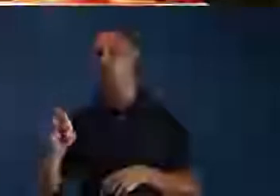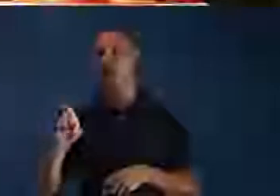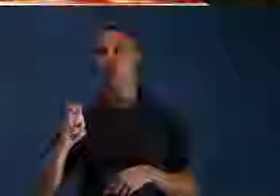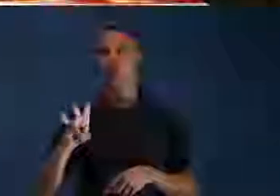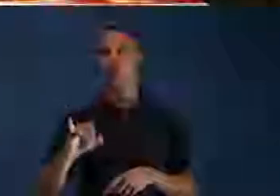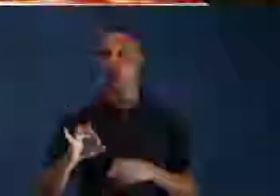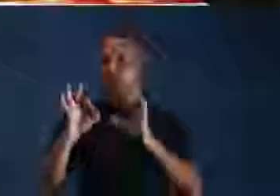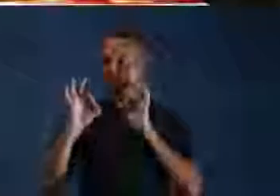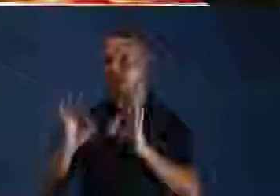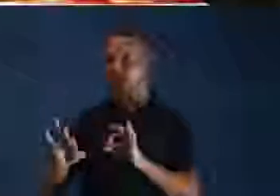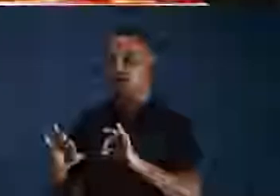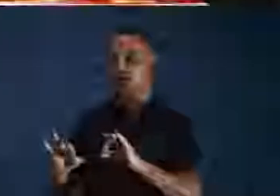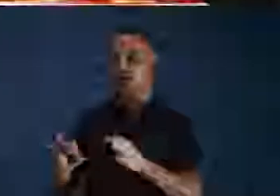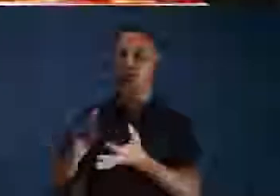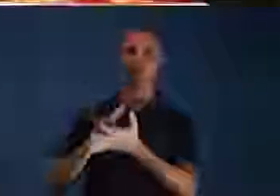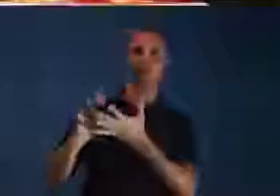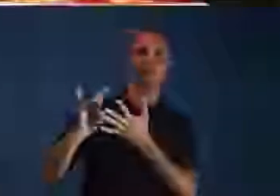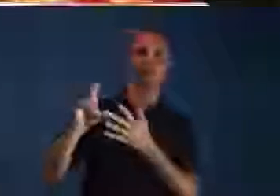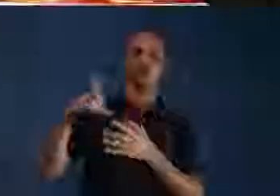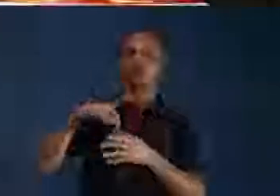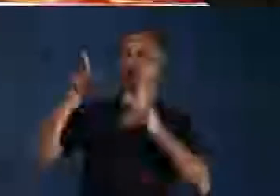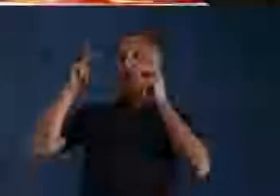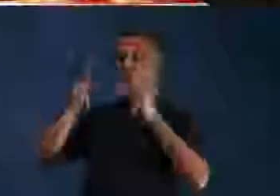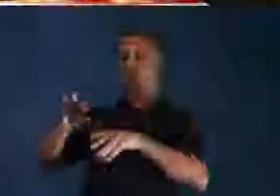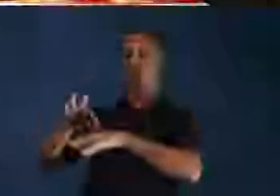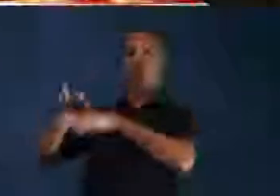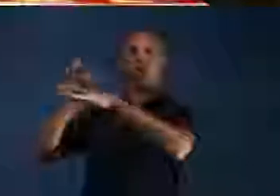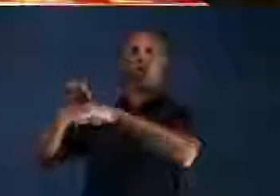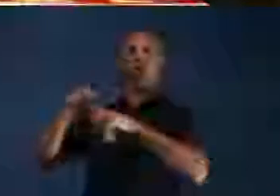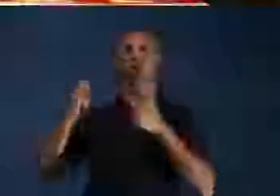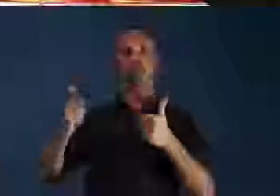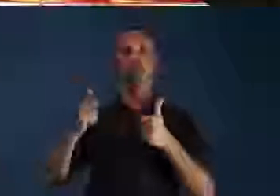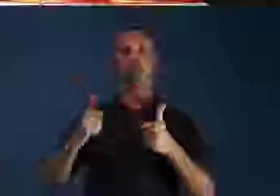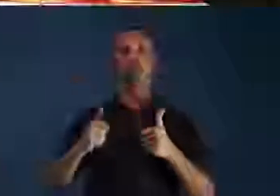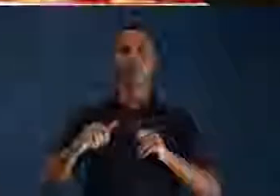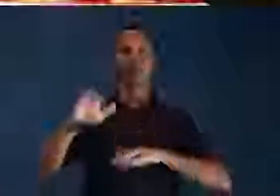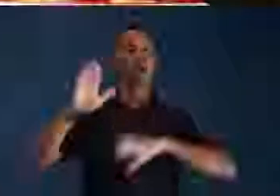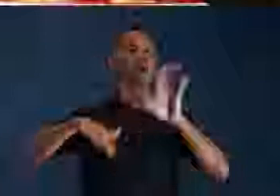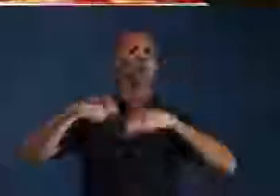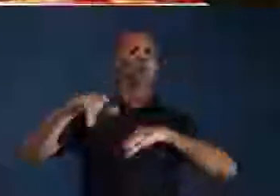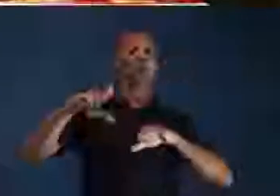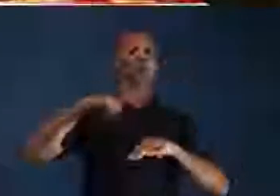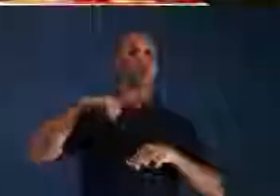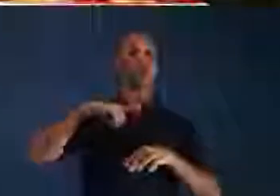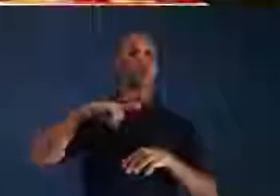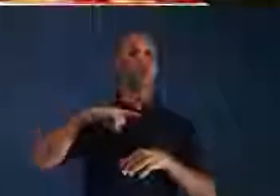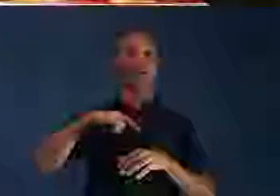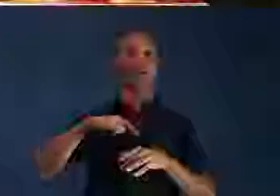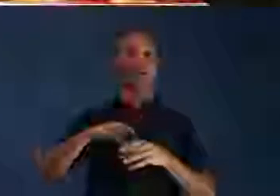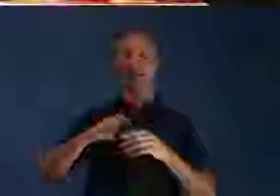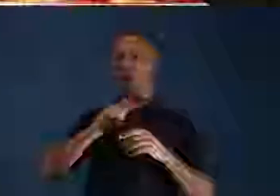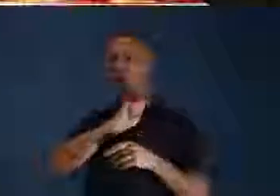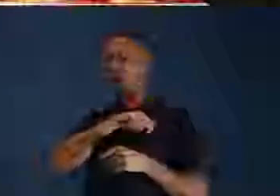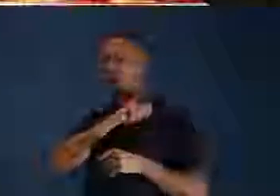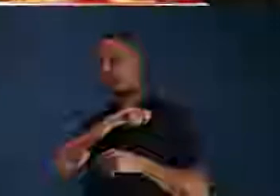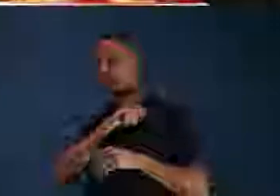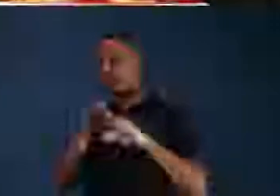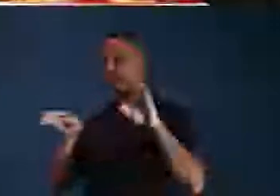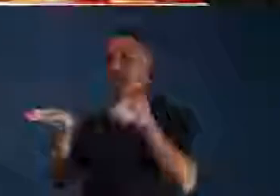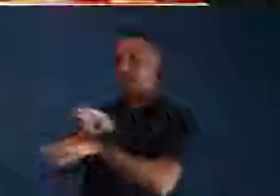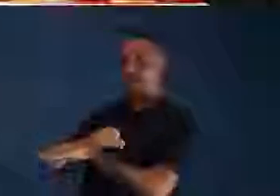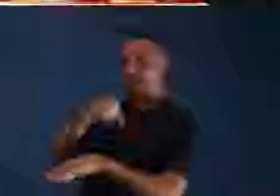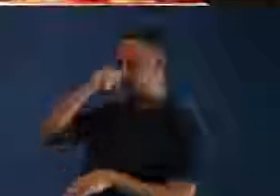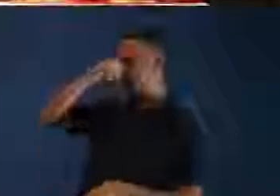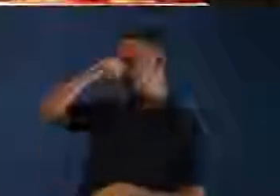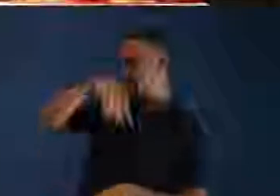quanto a injusta, é habitada por humanos, mas que, uma vez por outra, estão assujeitados à baixa estatura e à